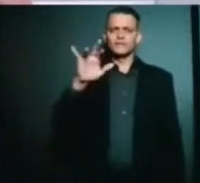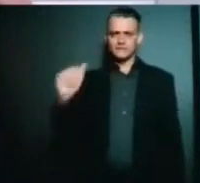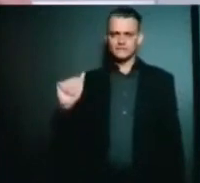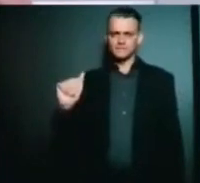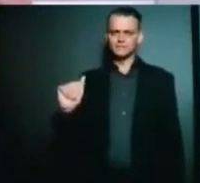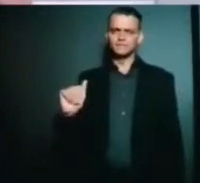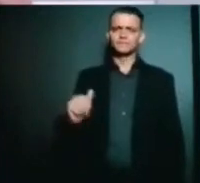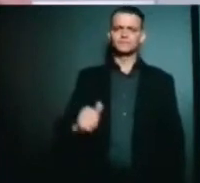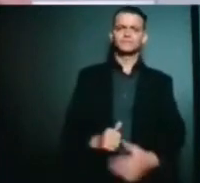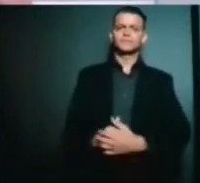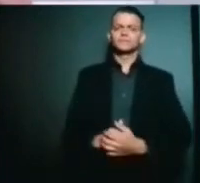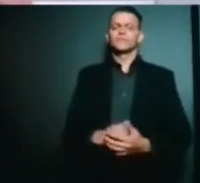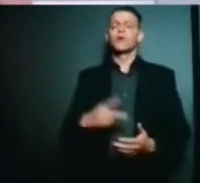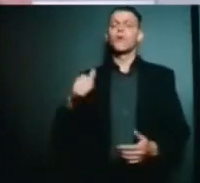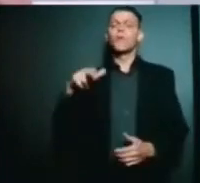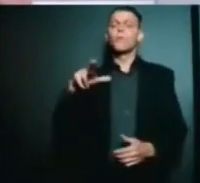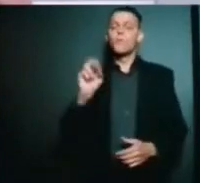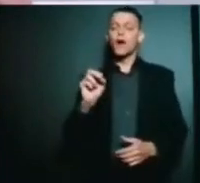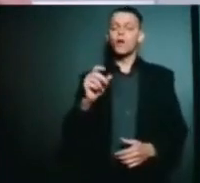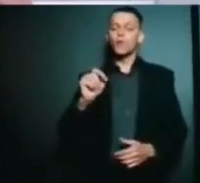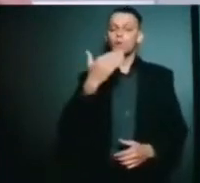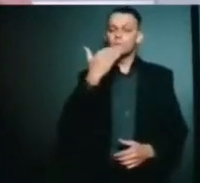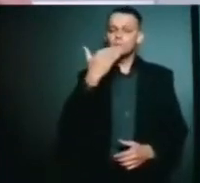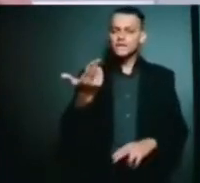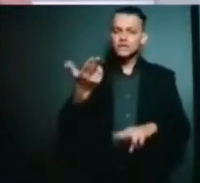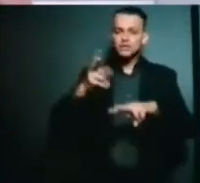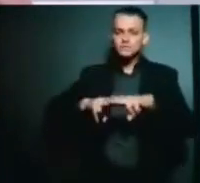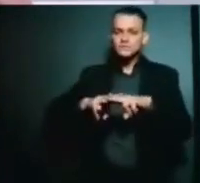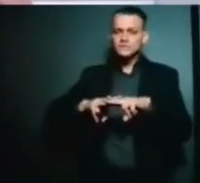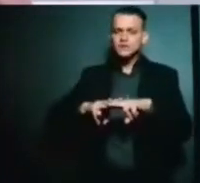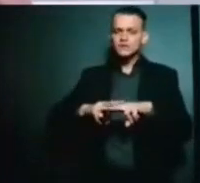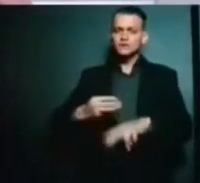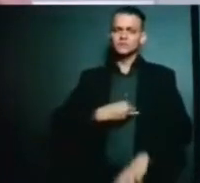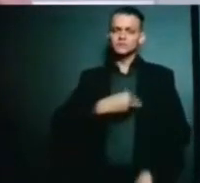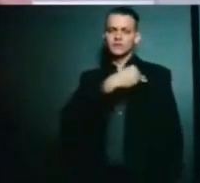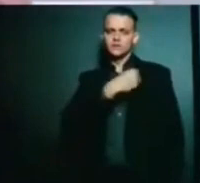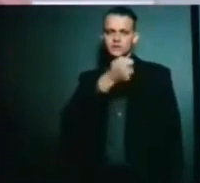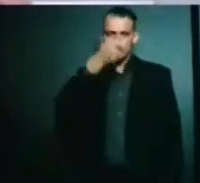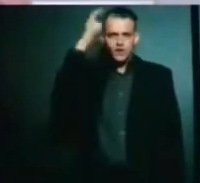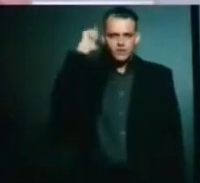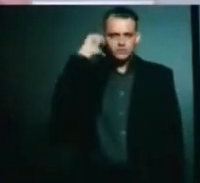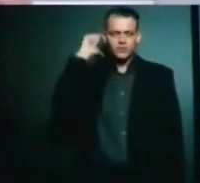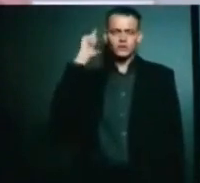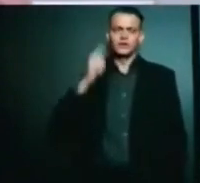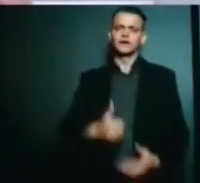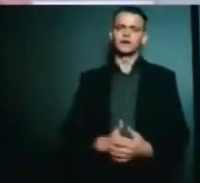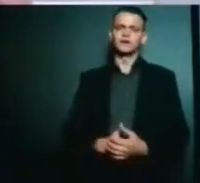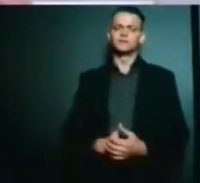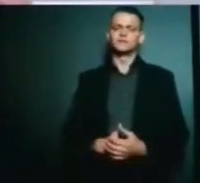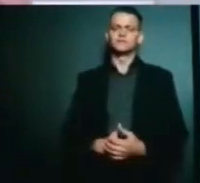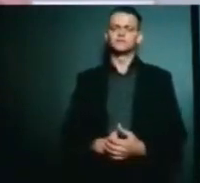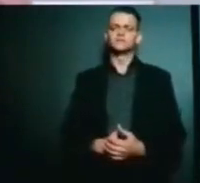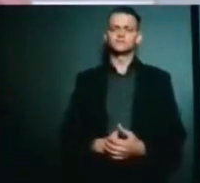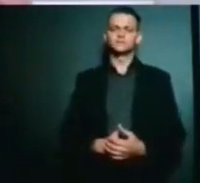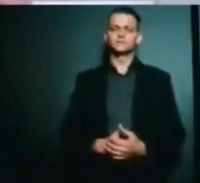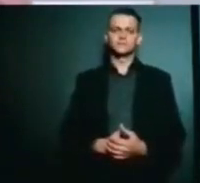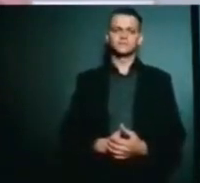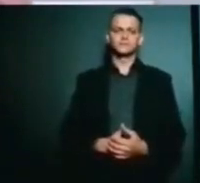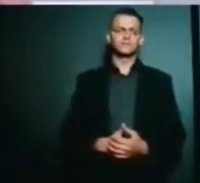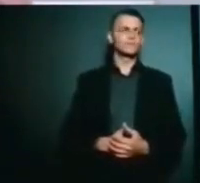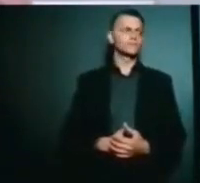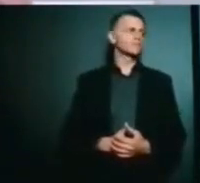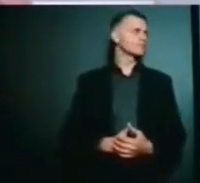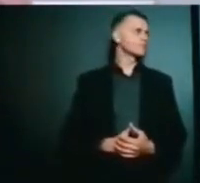Paulo entrou amanhã com um pedido de prisão do ministro Alexandre de Moraes, fundamentado.